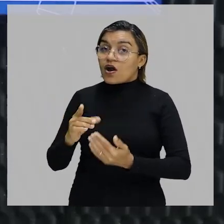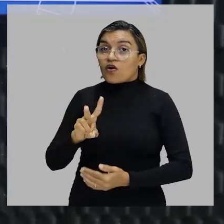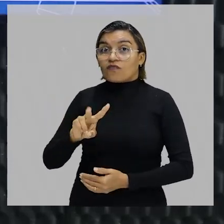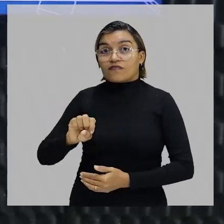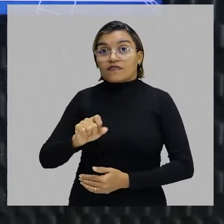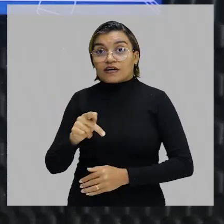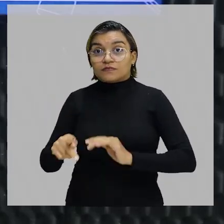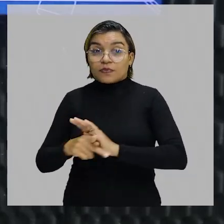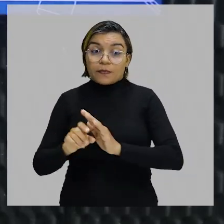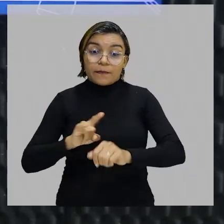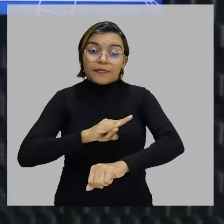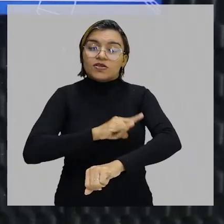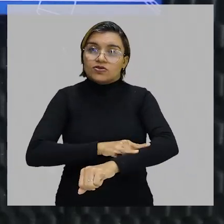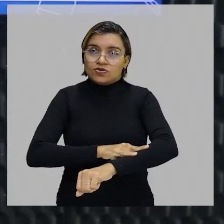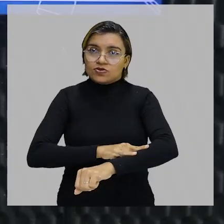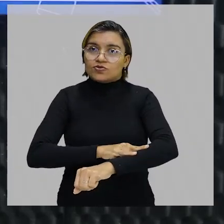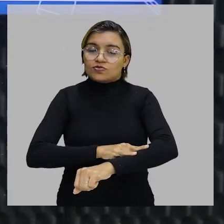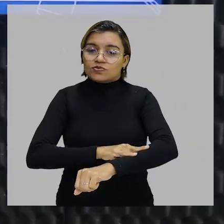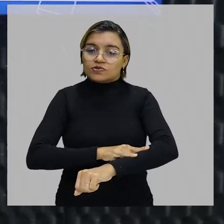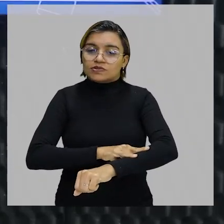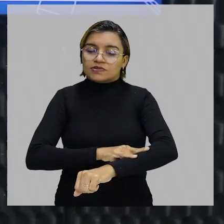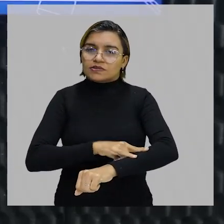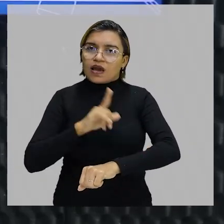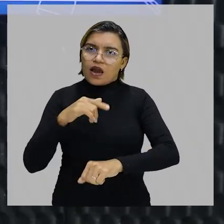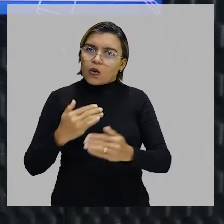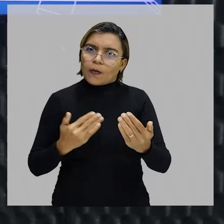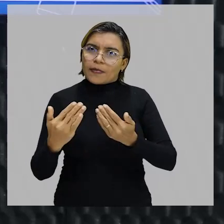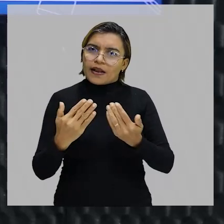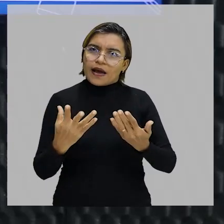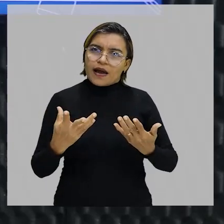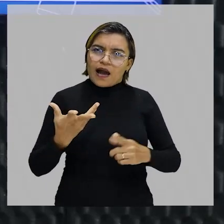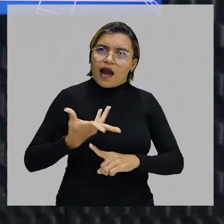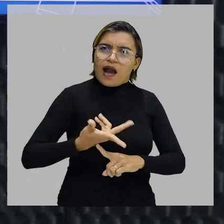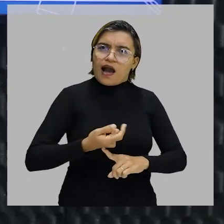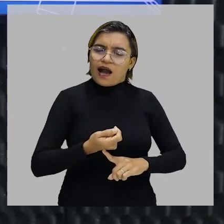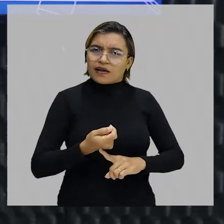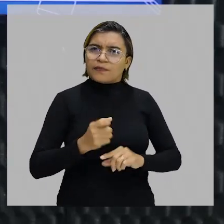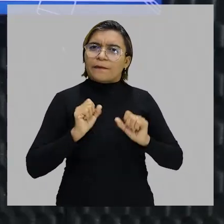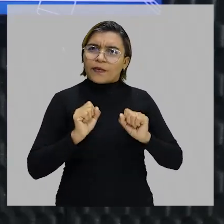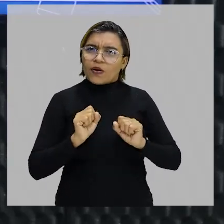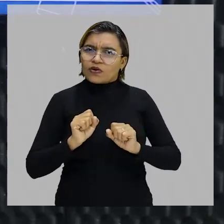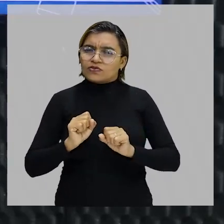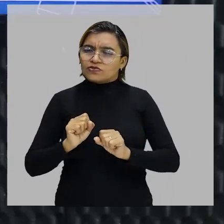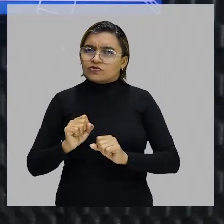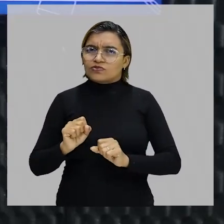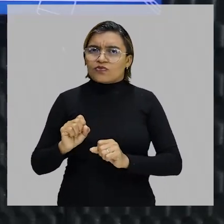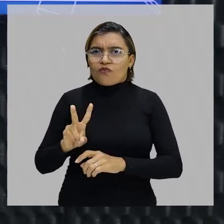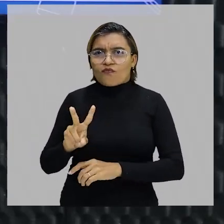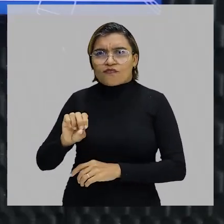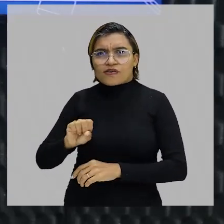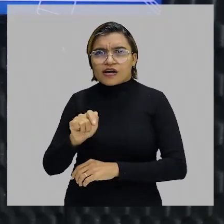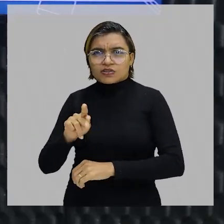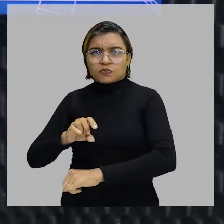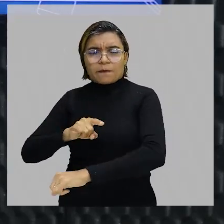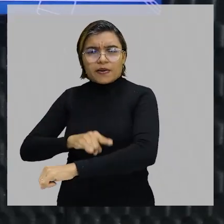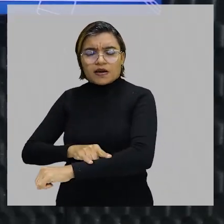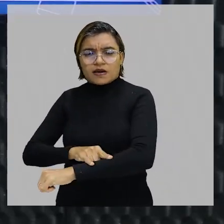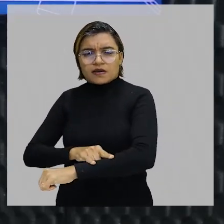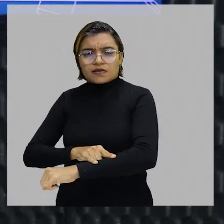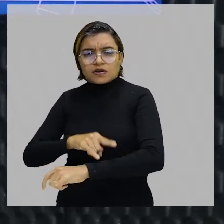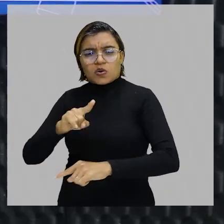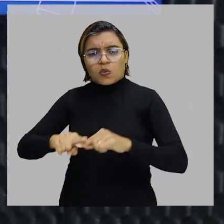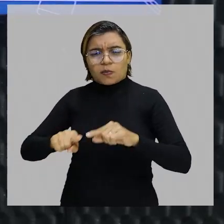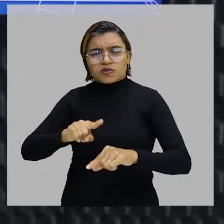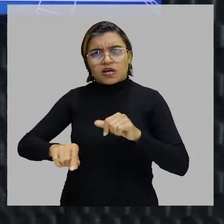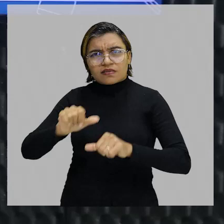ideia de comparar um vaso sanitário à arte. Então significa dizer que eu posso valorar qualquer objeto e transformar em